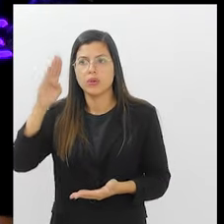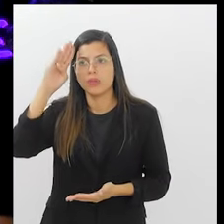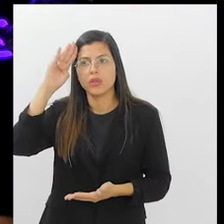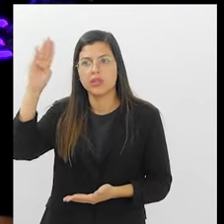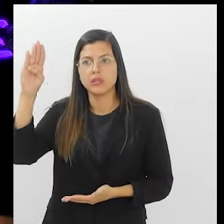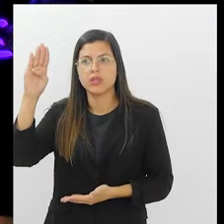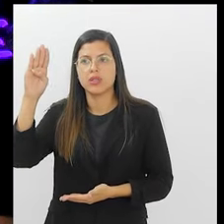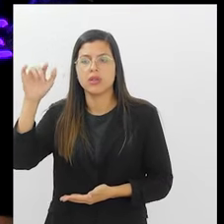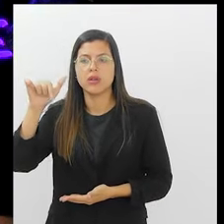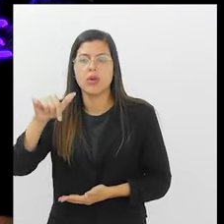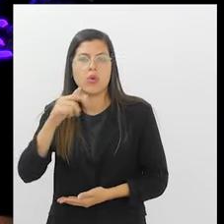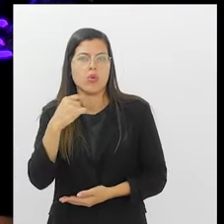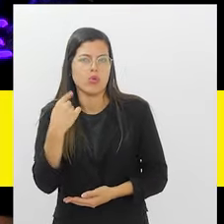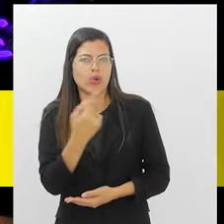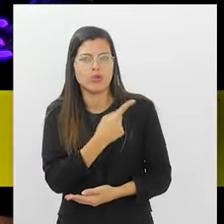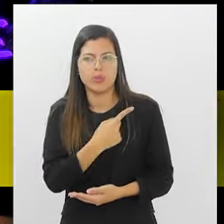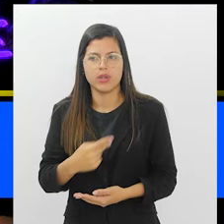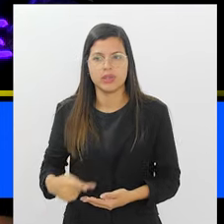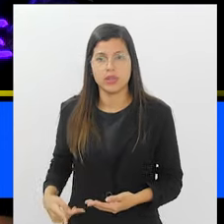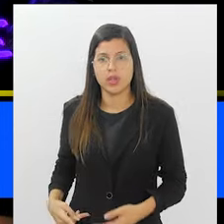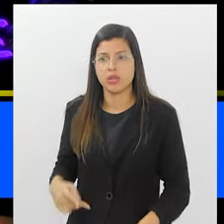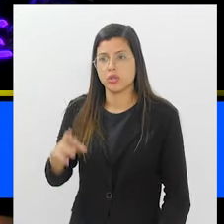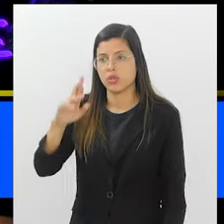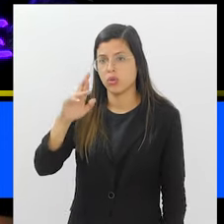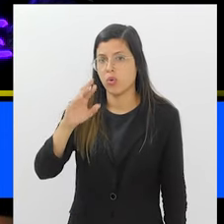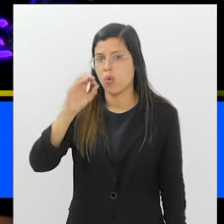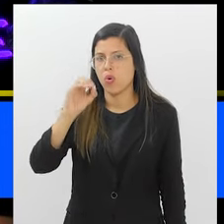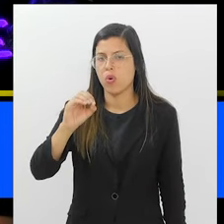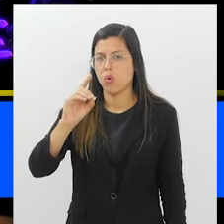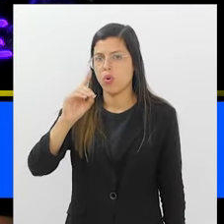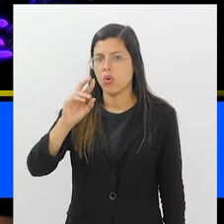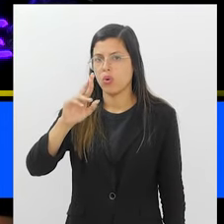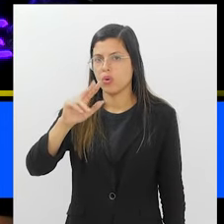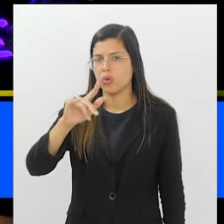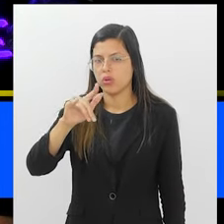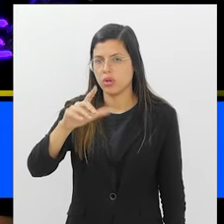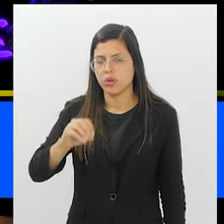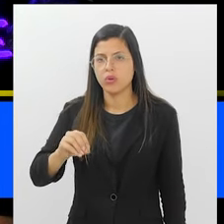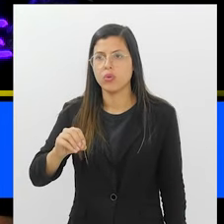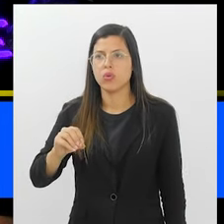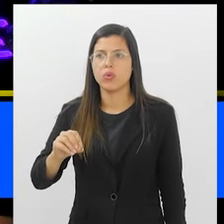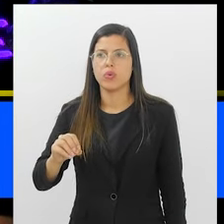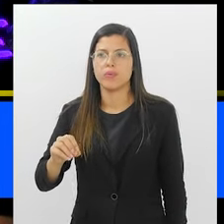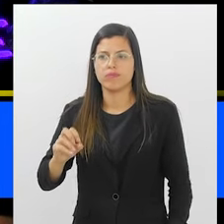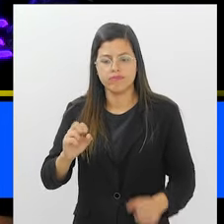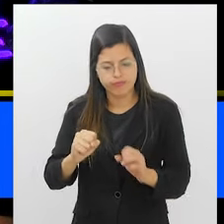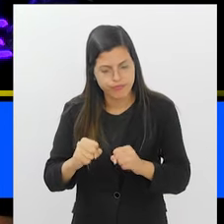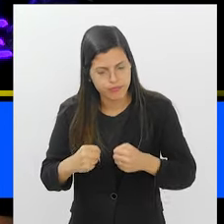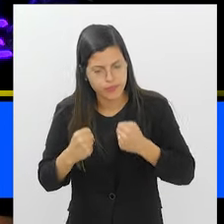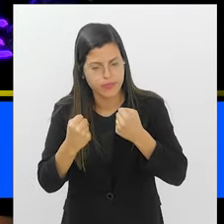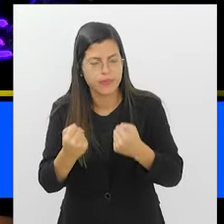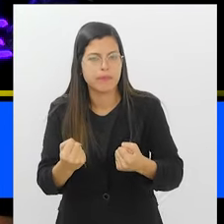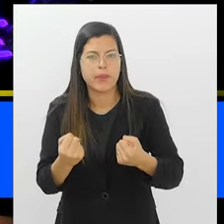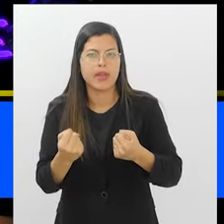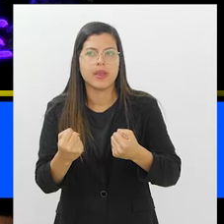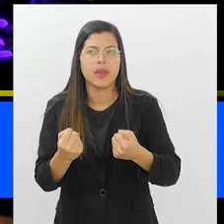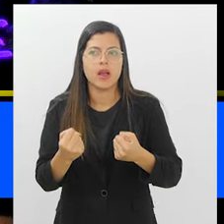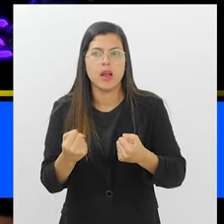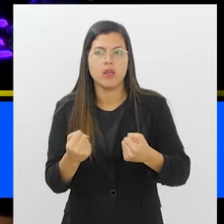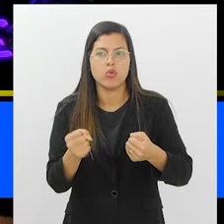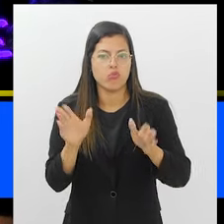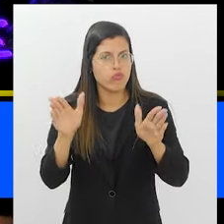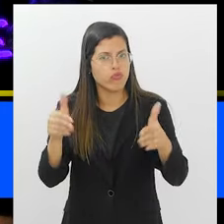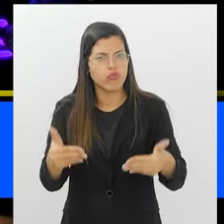nosso presidente, né, Rodrigo Bacelar, está sempre empenhado, né, sempre dá preferência interior, essas demandas,